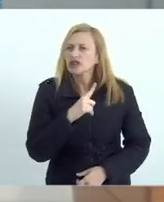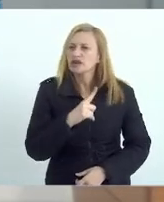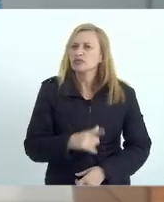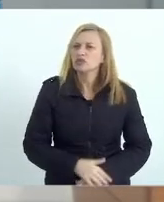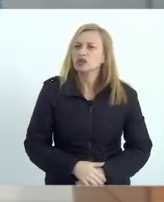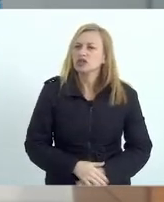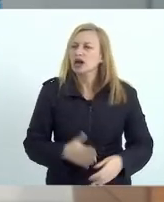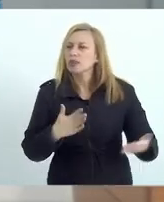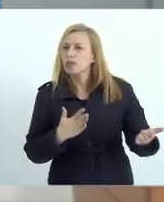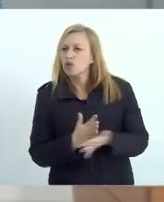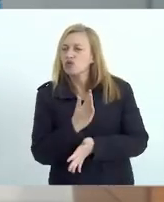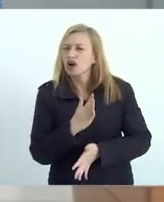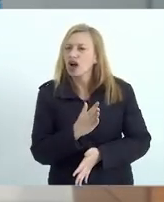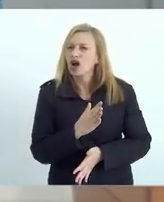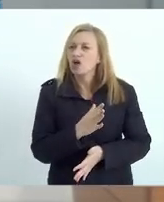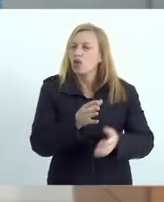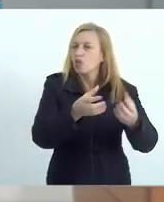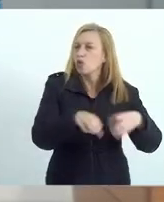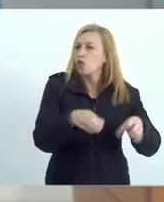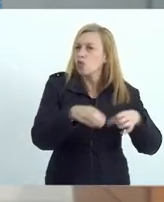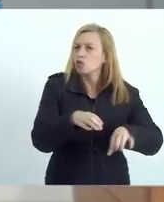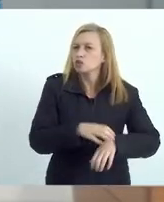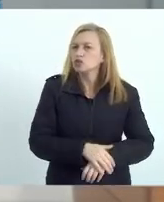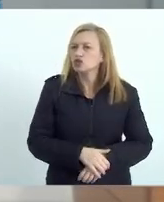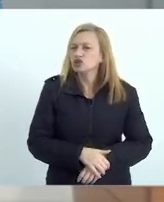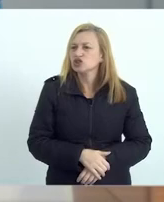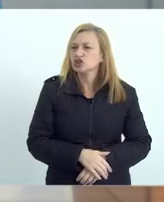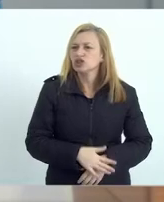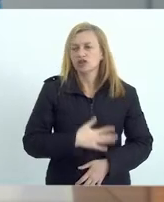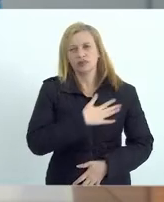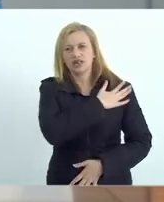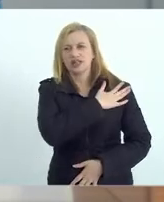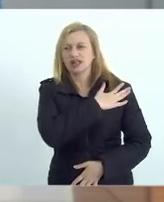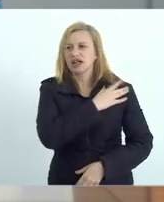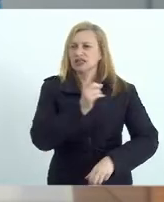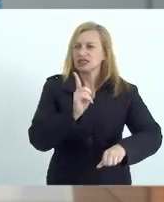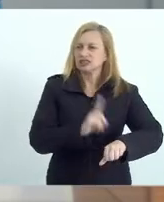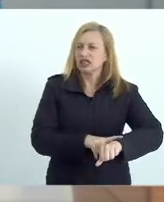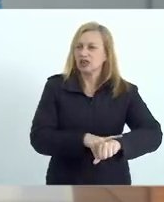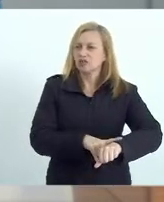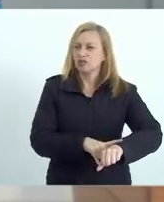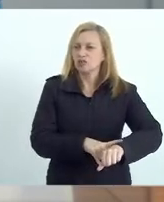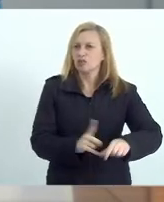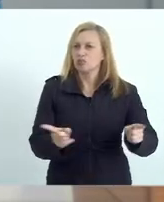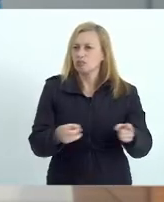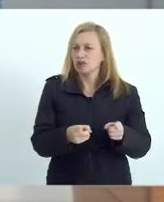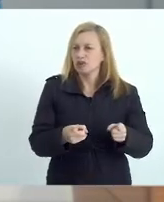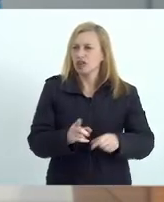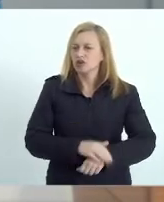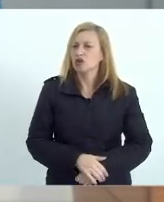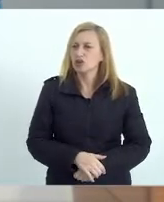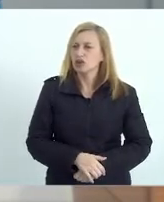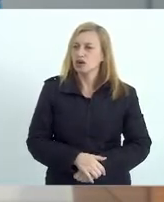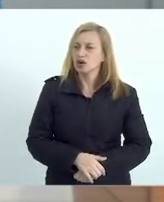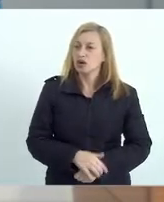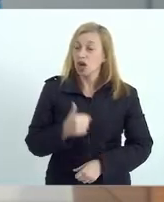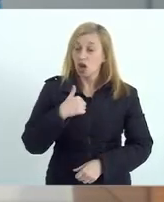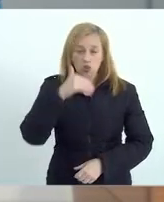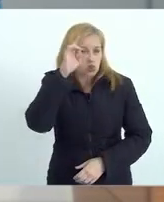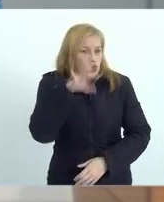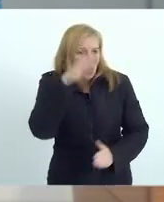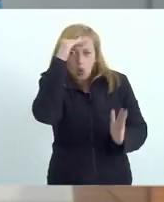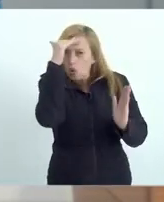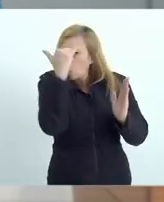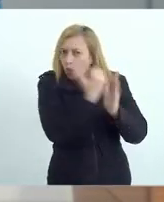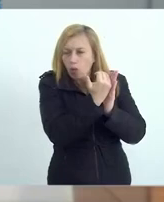em aprovar Esse concurso de militares temporários eu sou um mero cumpridor de